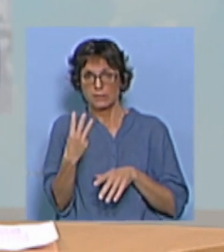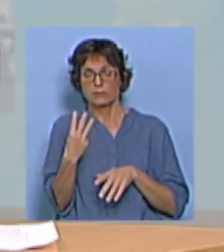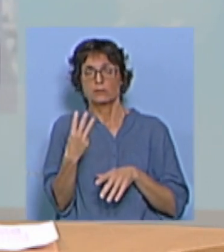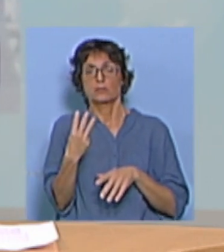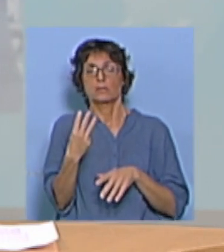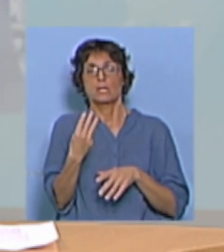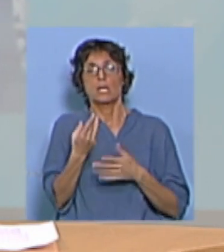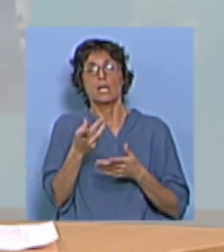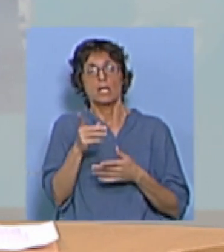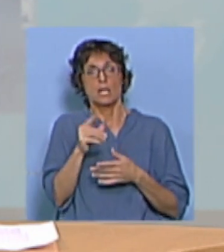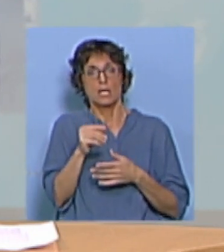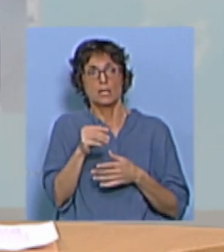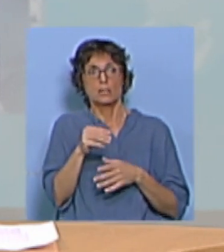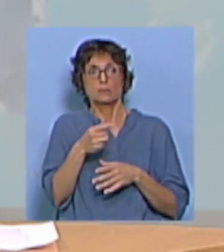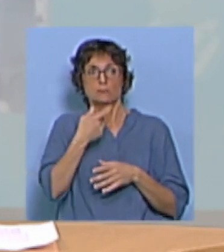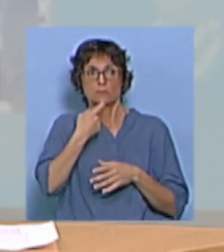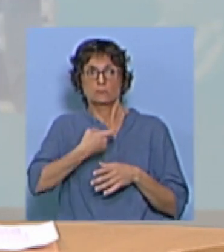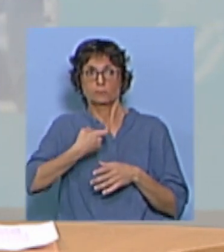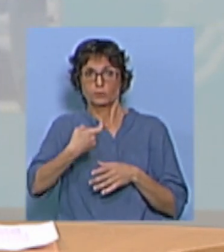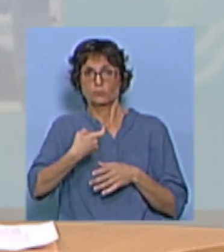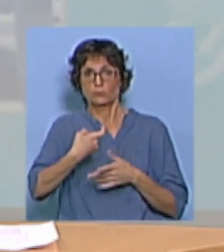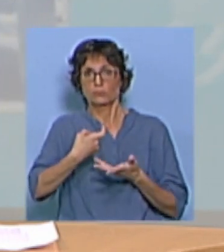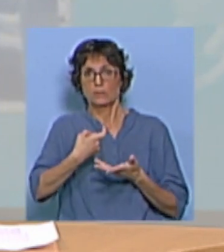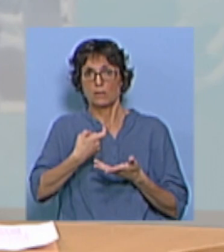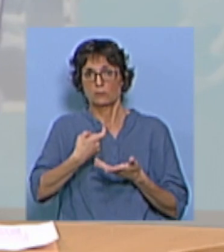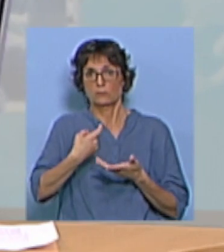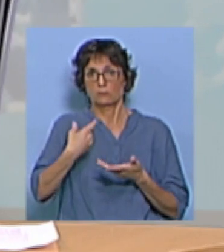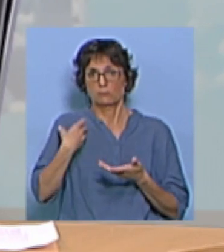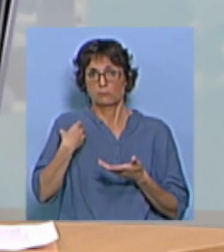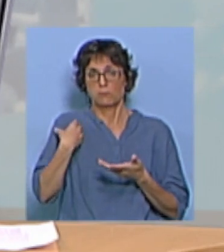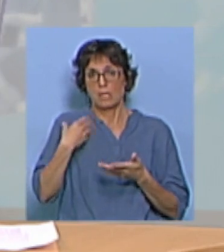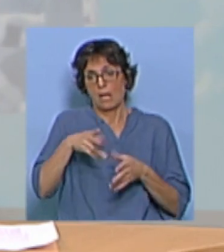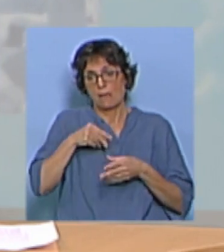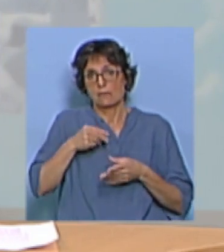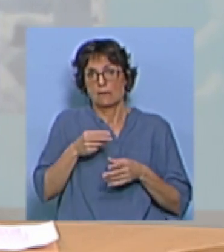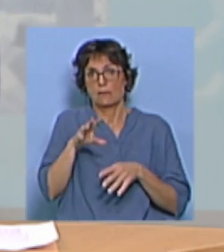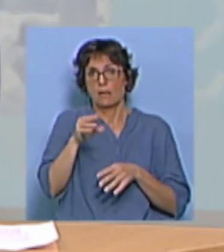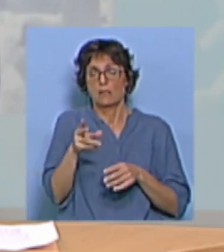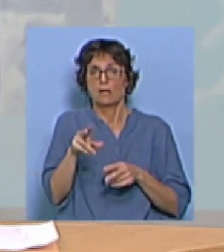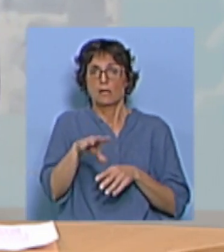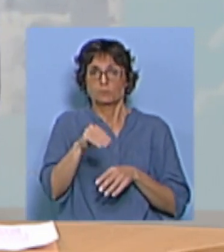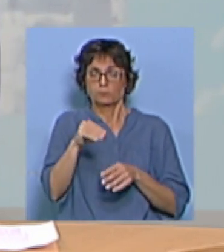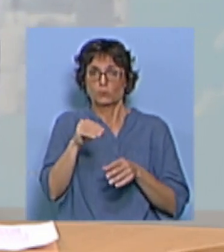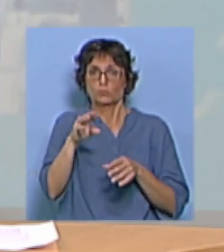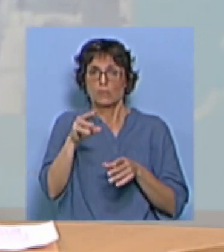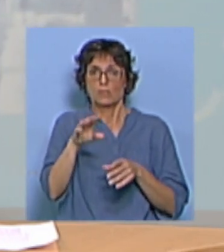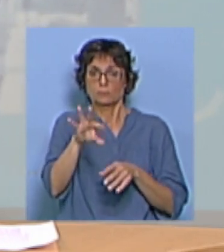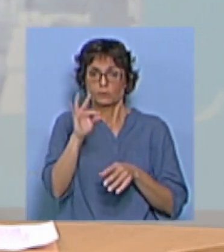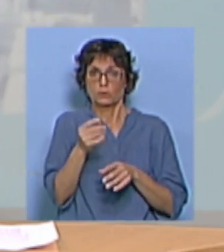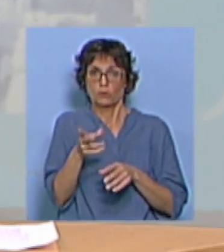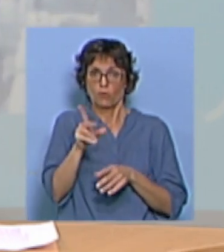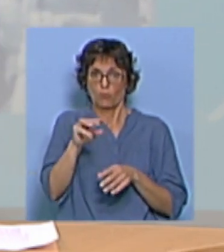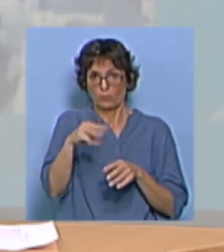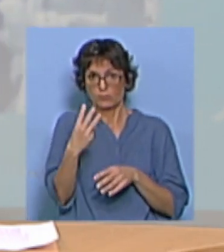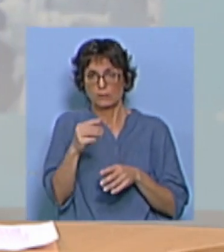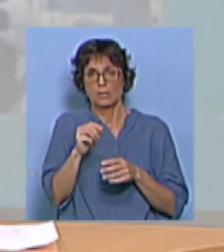ser submetido à votação teve que haver uma autorização prévia da Santa Sé, senão não poderia ser submetido à